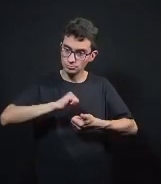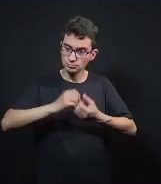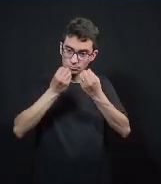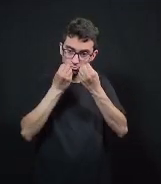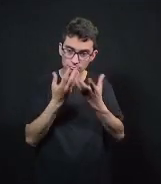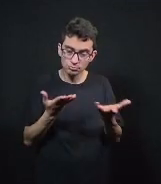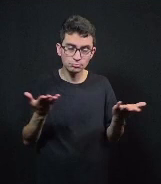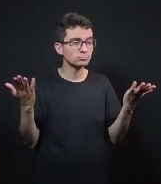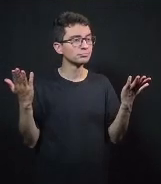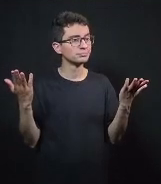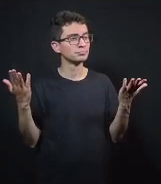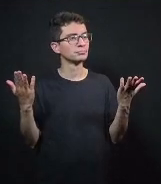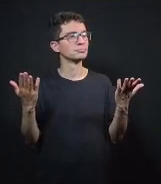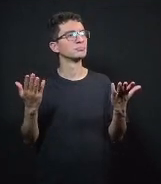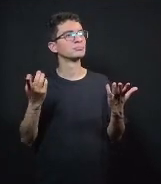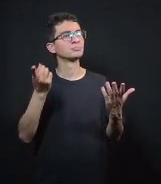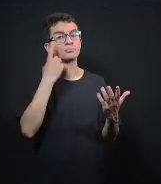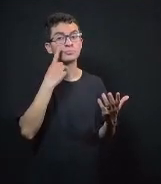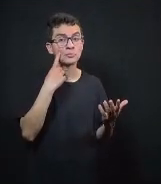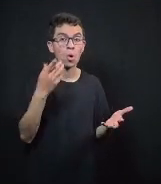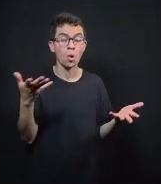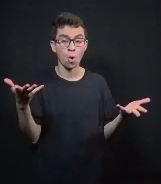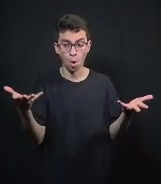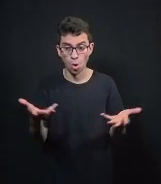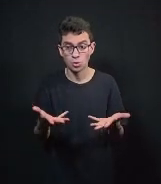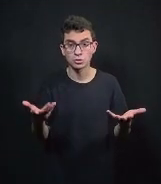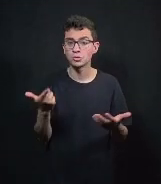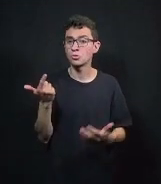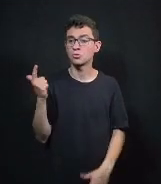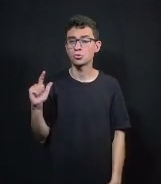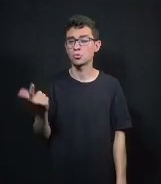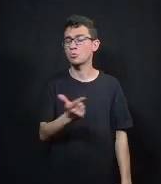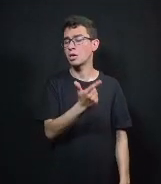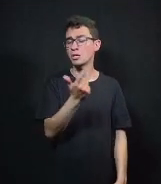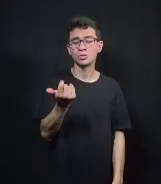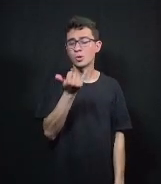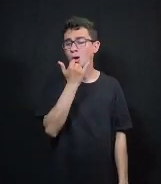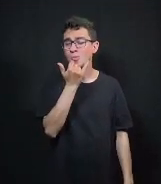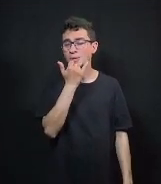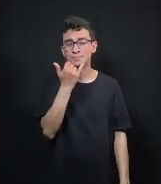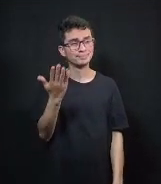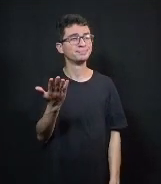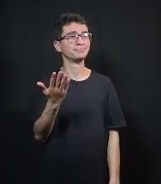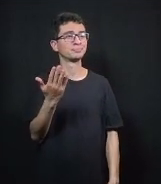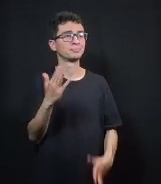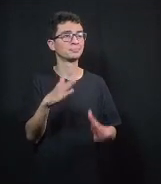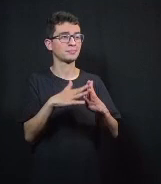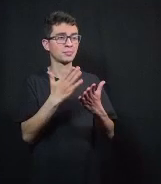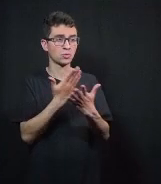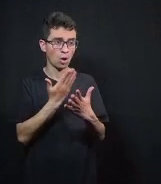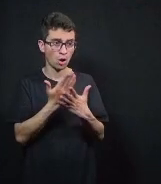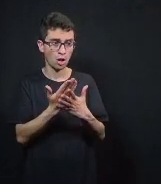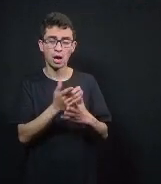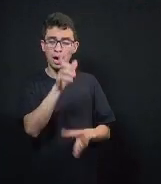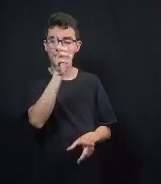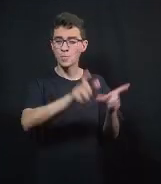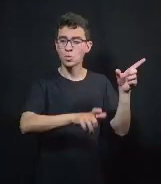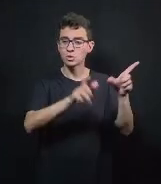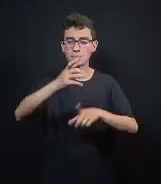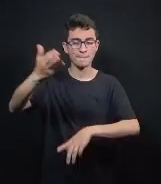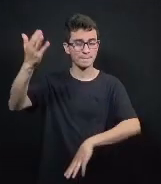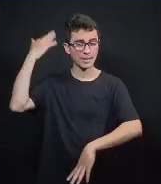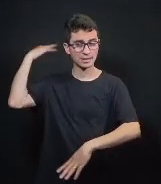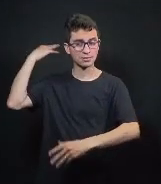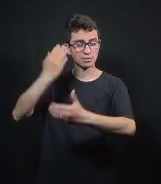Isso é uma coisa que a gente não tem hoje. E o modelo da escola, como ele foi construído, né, na era